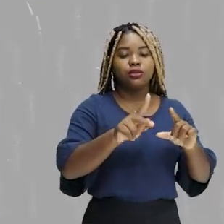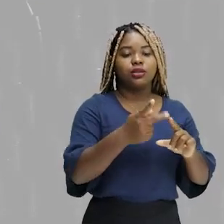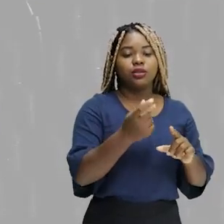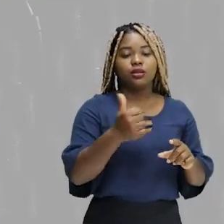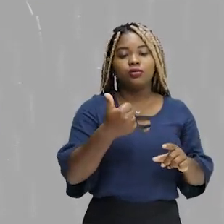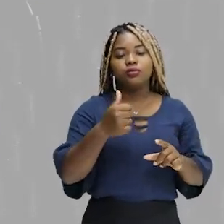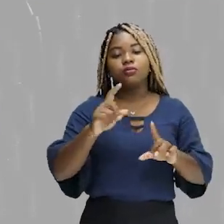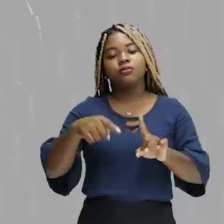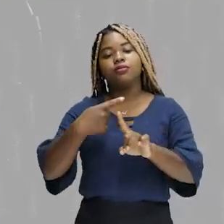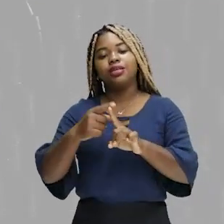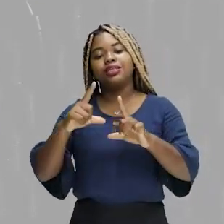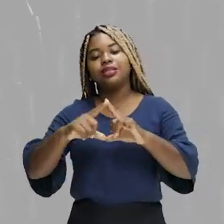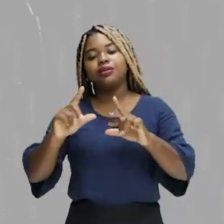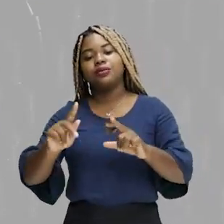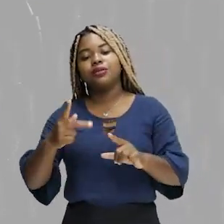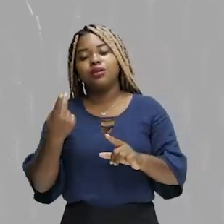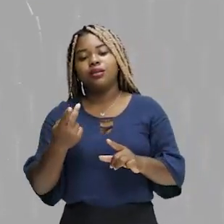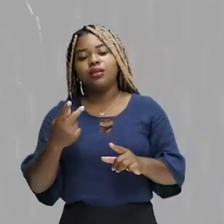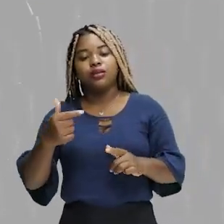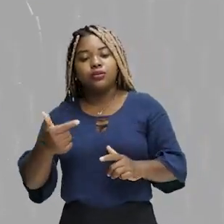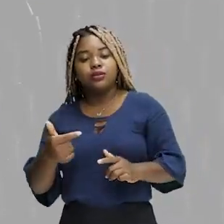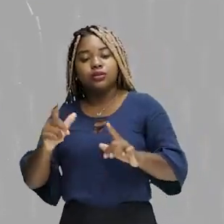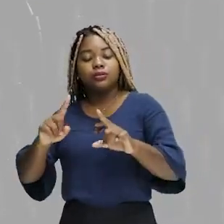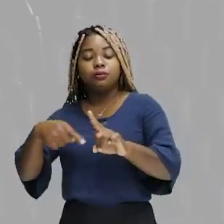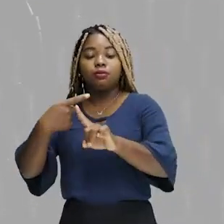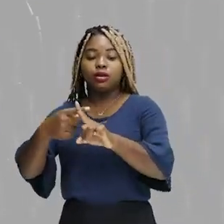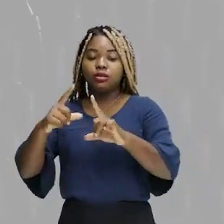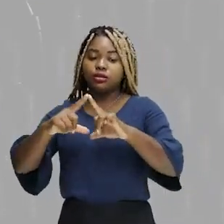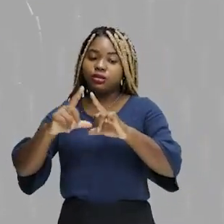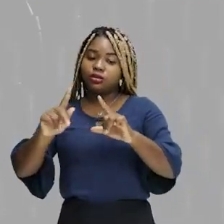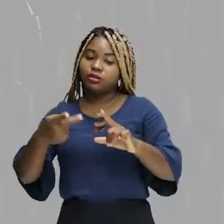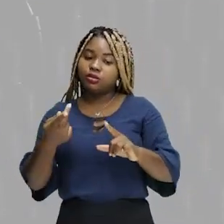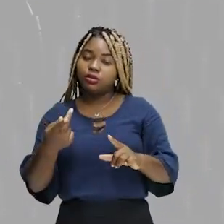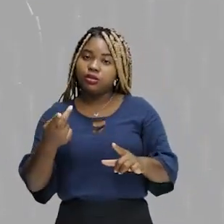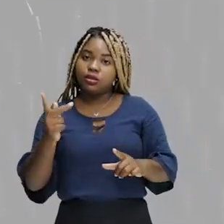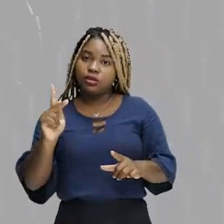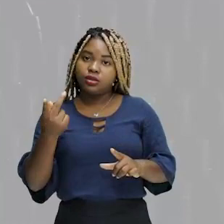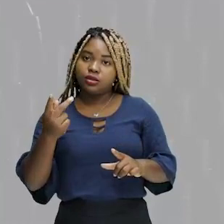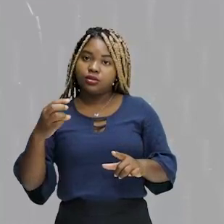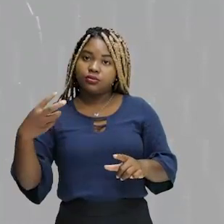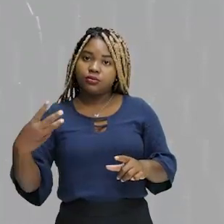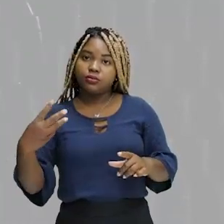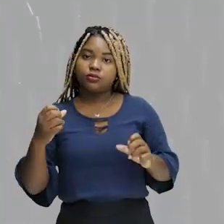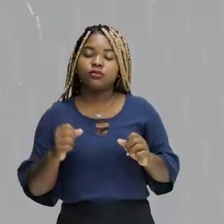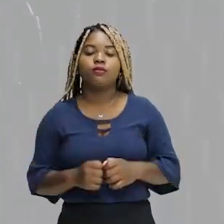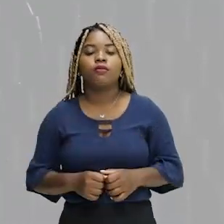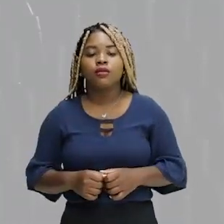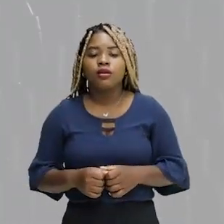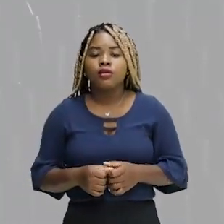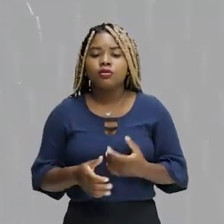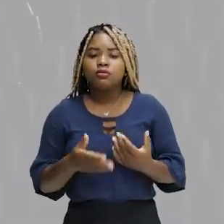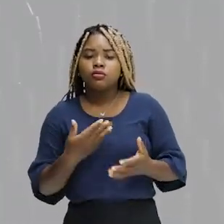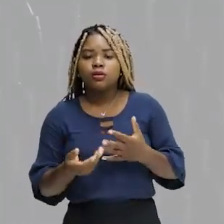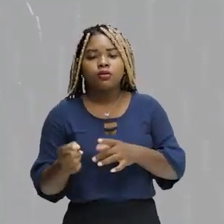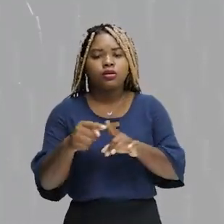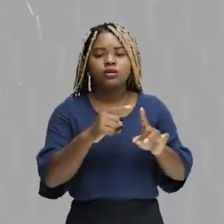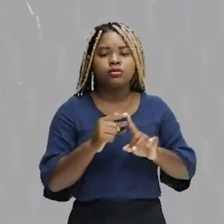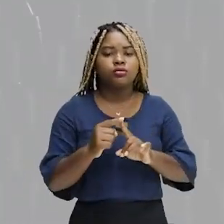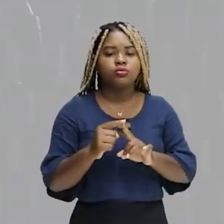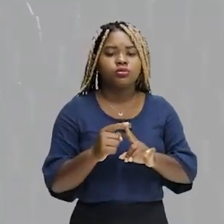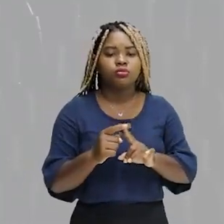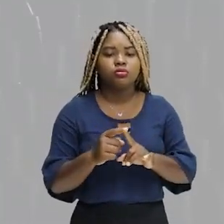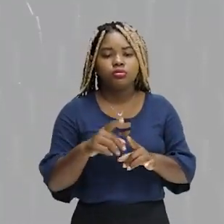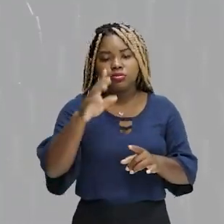ΔH3. Essa é a lei de Hess. Então, não importa se o processo ele é direto ou indireto. a